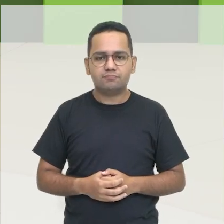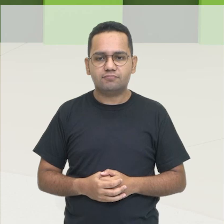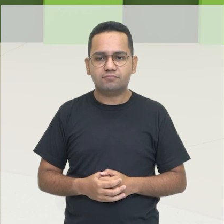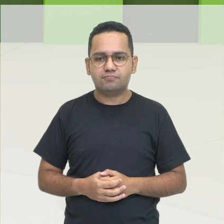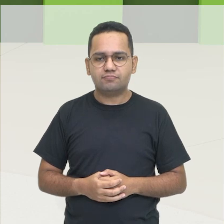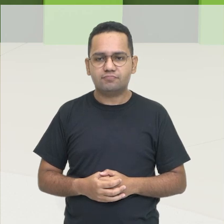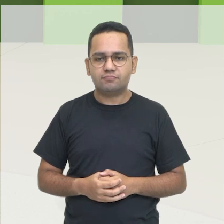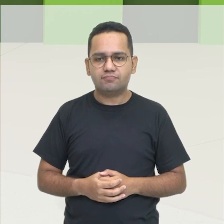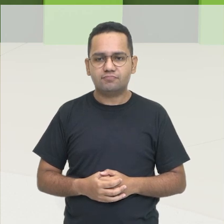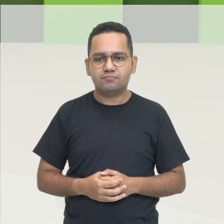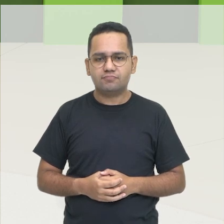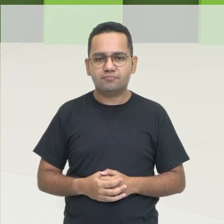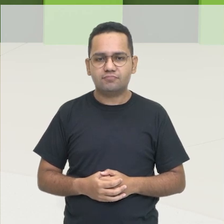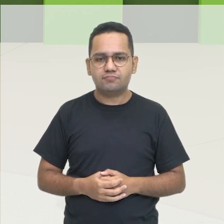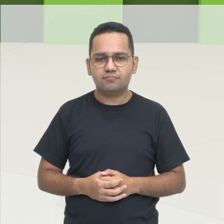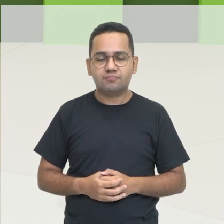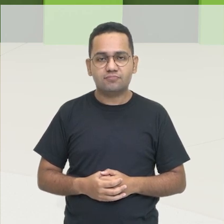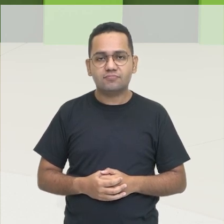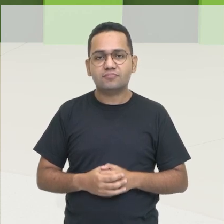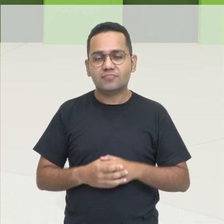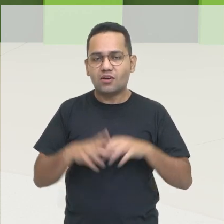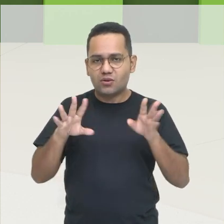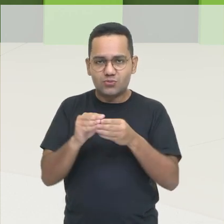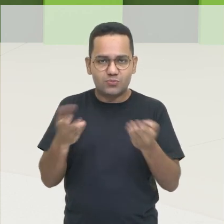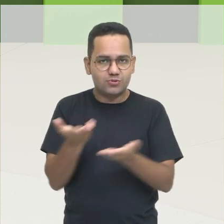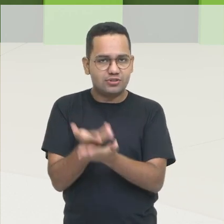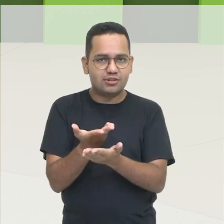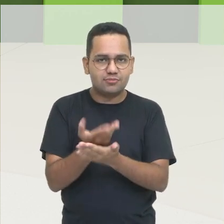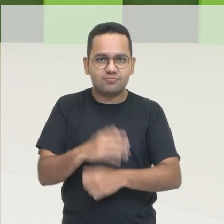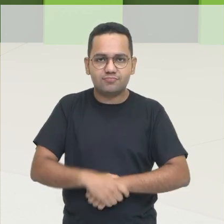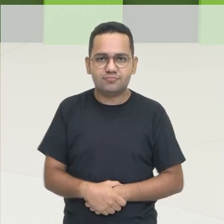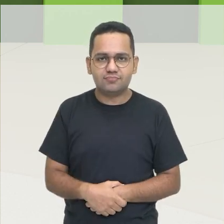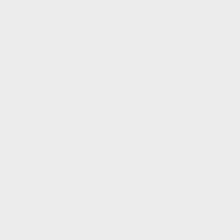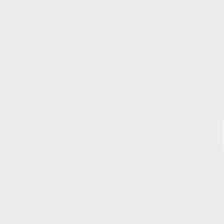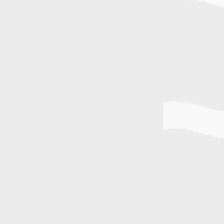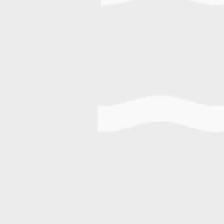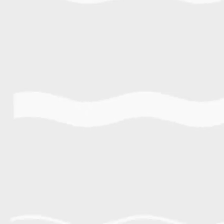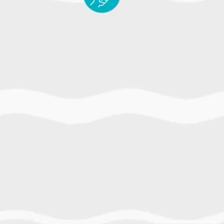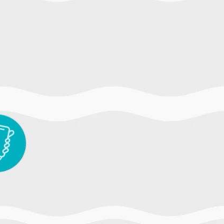Certo? Então, essa foi a nossa aula de biologia.